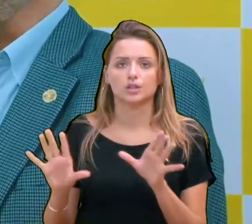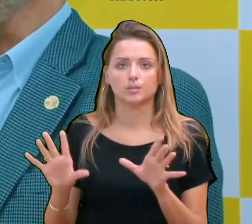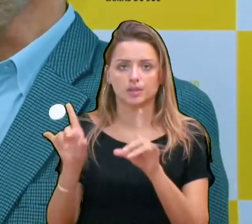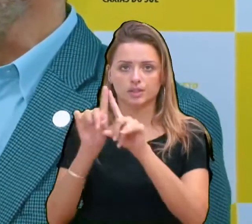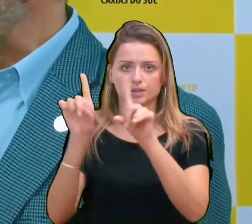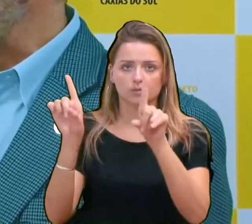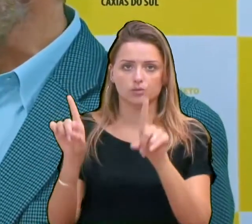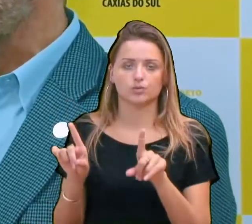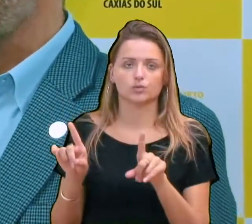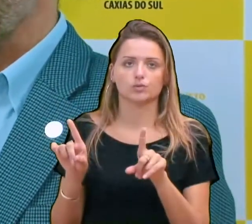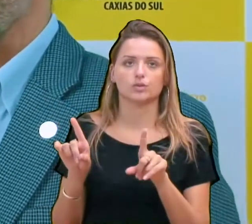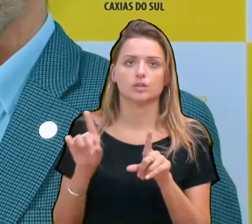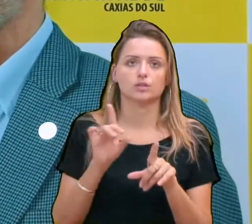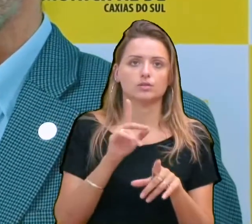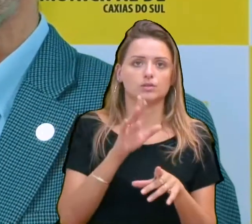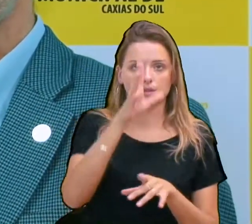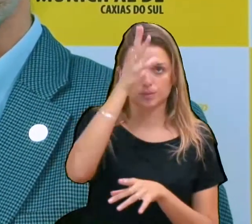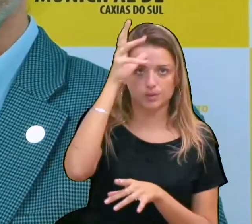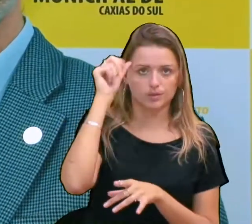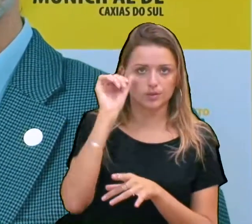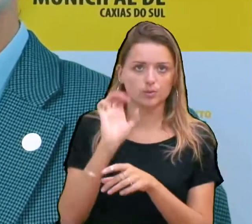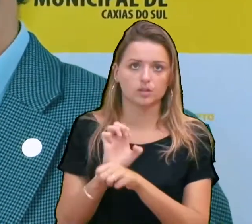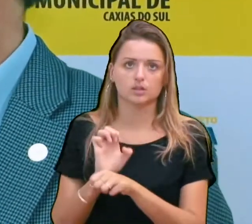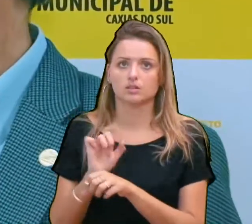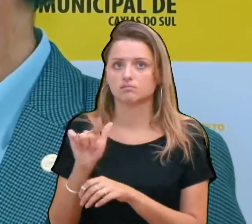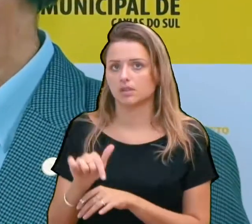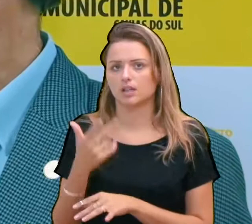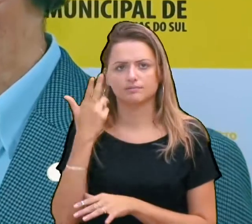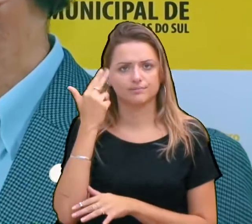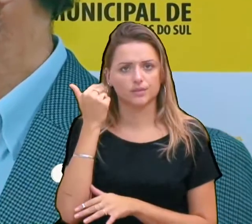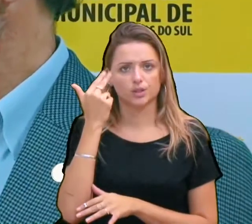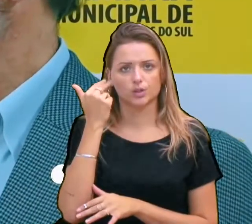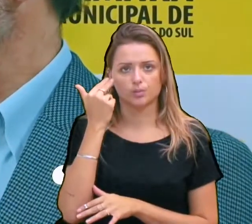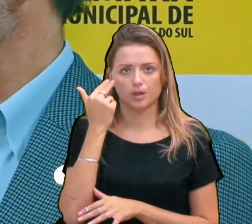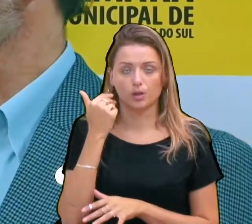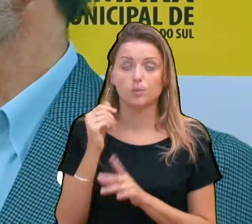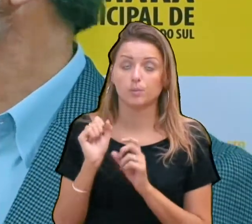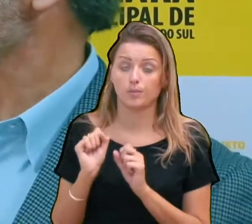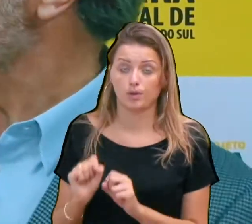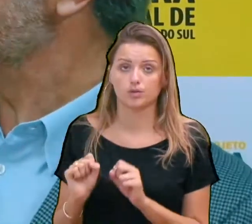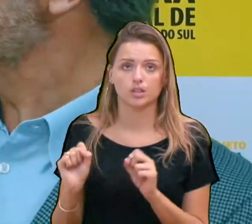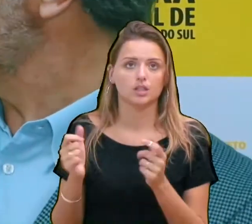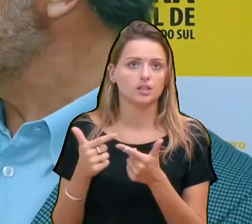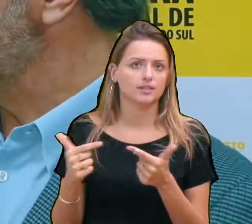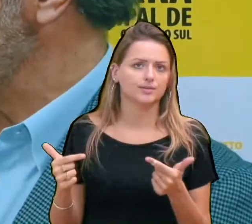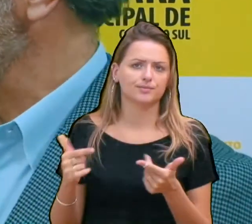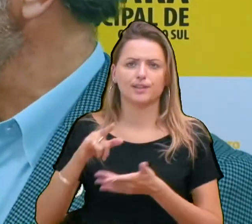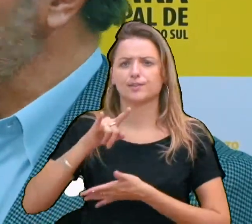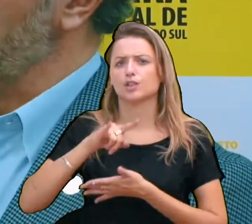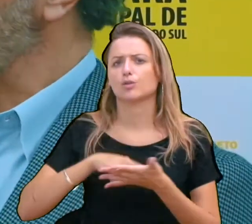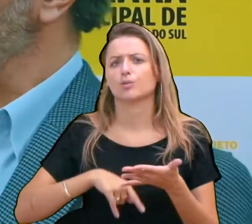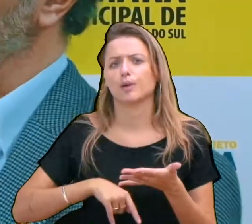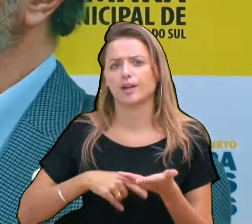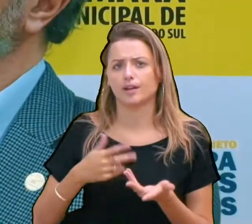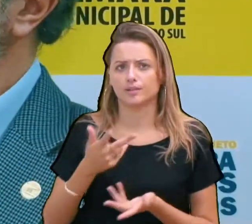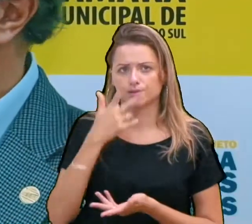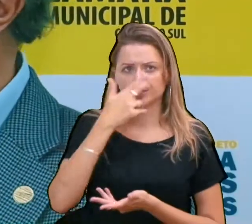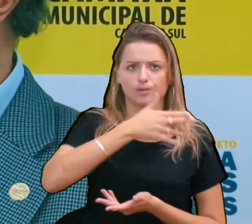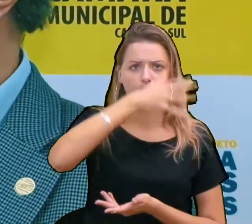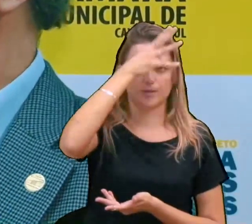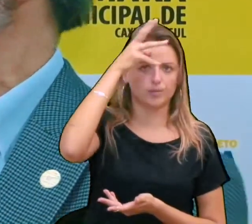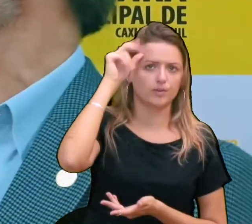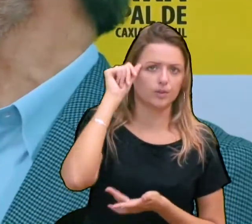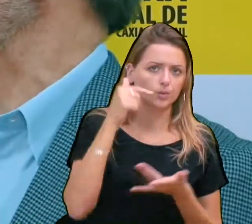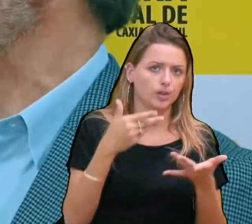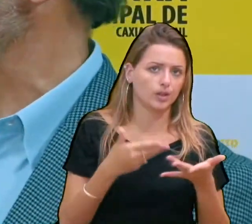entre o município e o Estado, ela acontece de uma forma normal, sem documentos, por exemplo, como a Prefeitura agora,